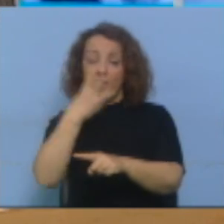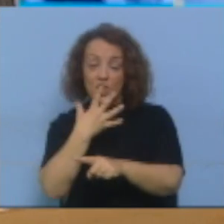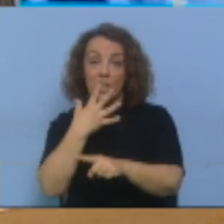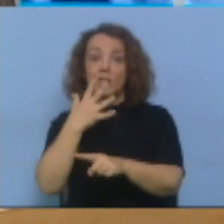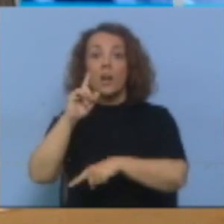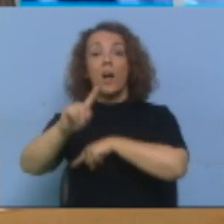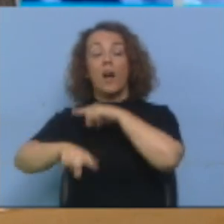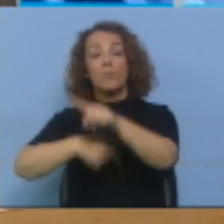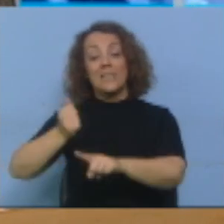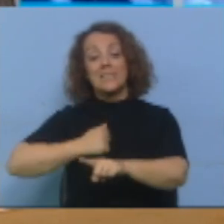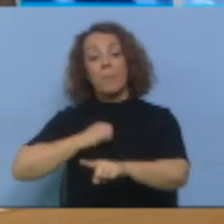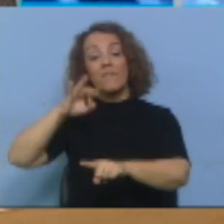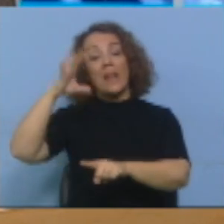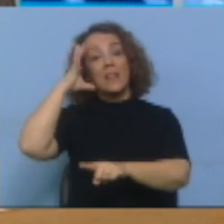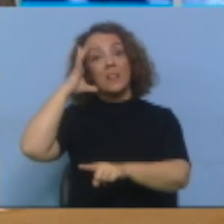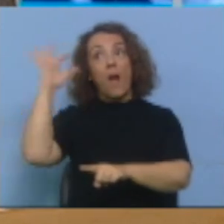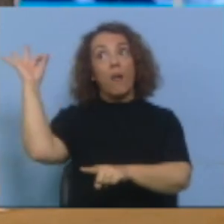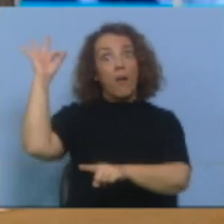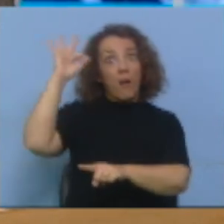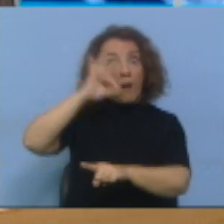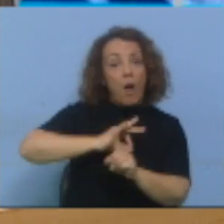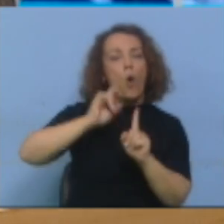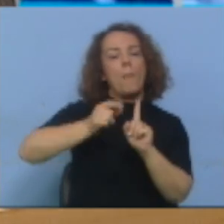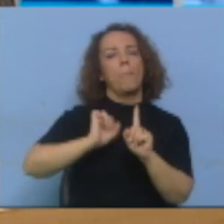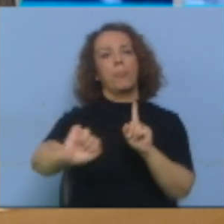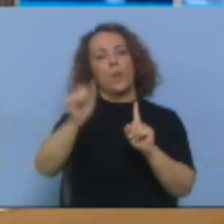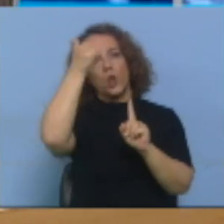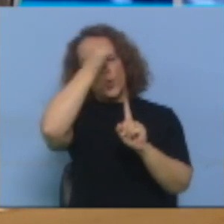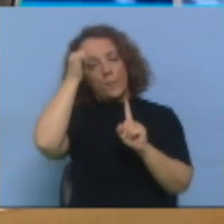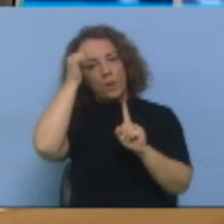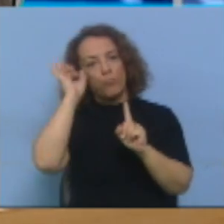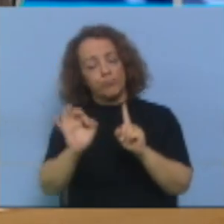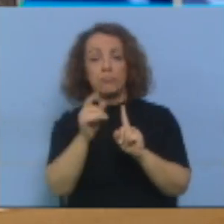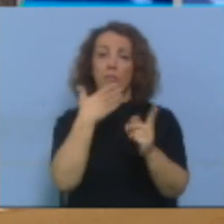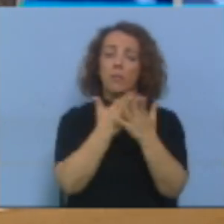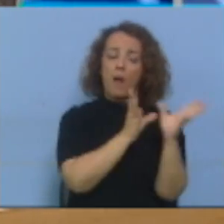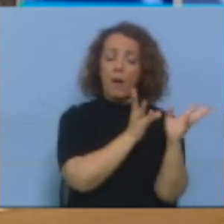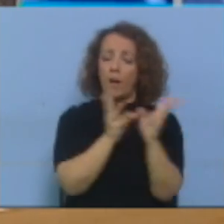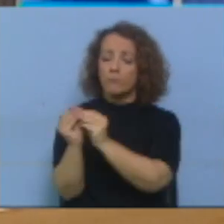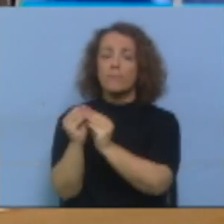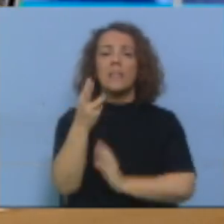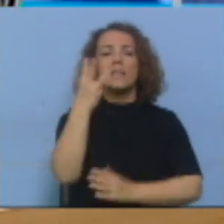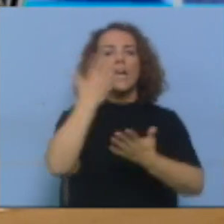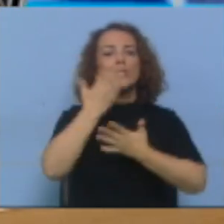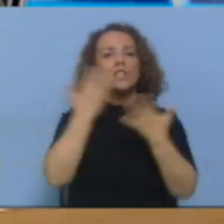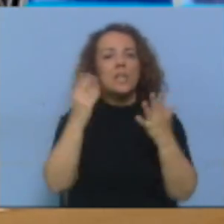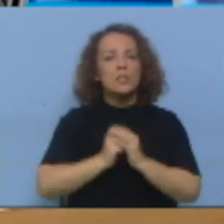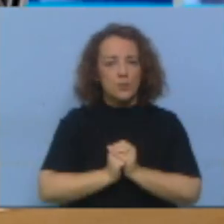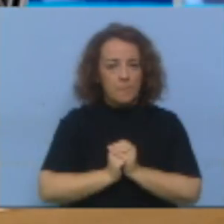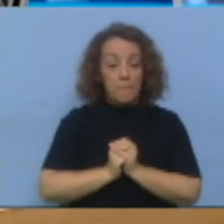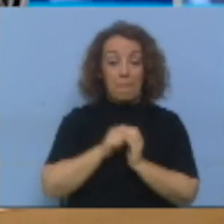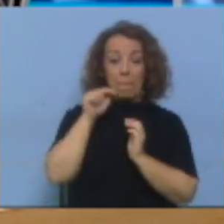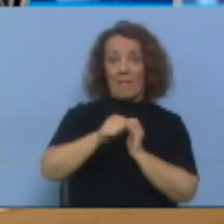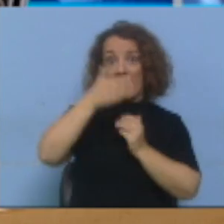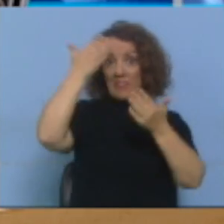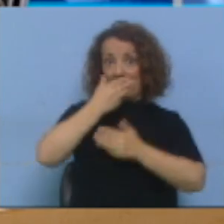tarde de sábado e termina ao cair da tarde de domingo. E assim temos 3 dias. E estes dias